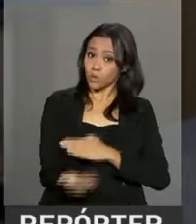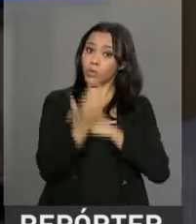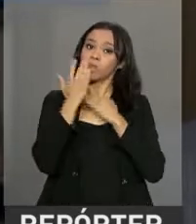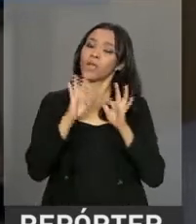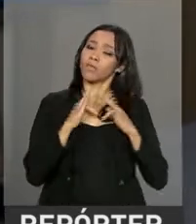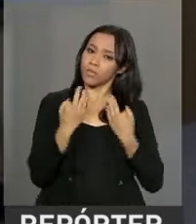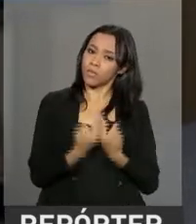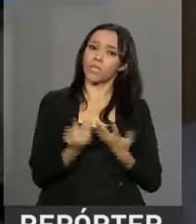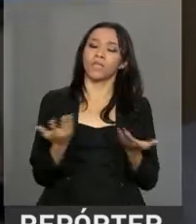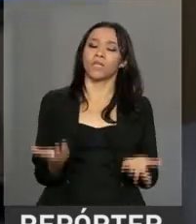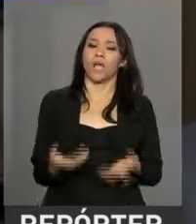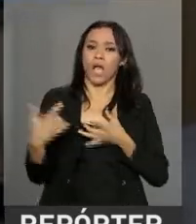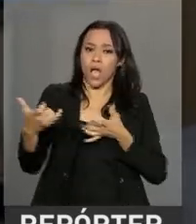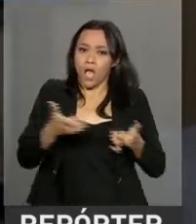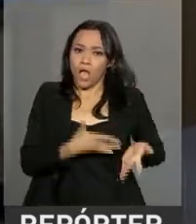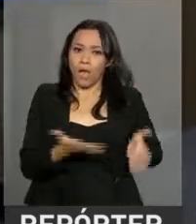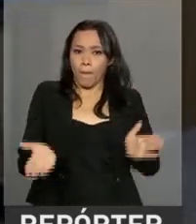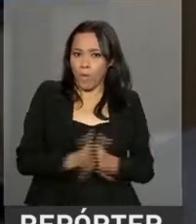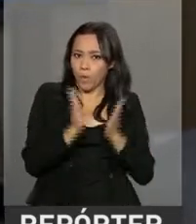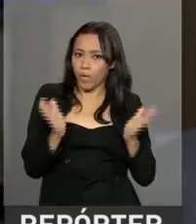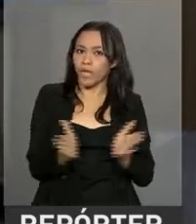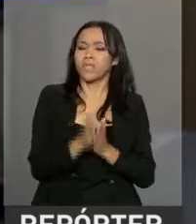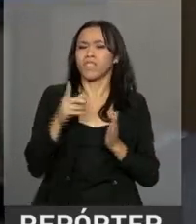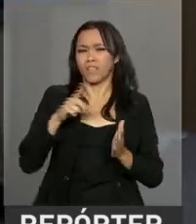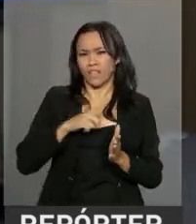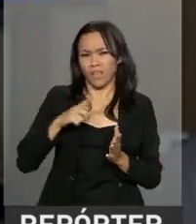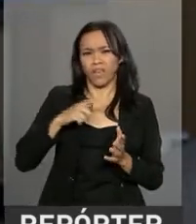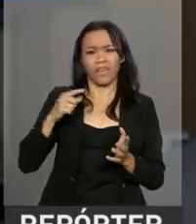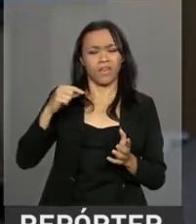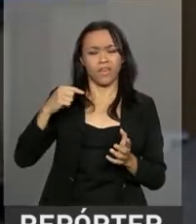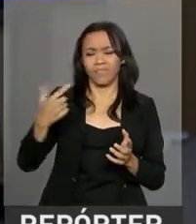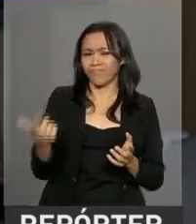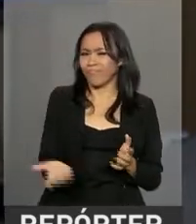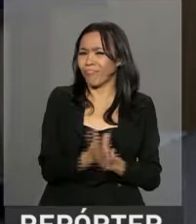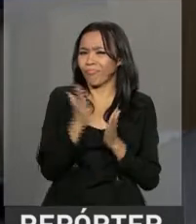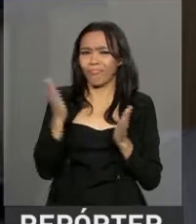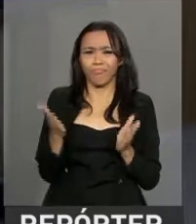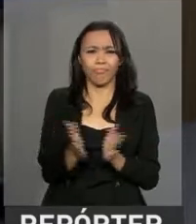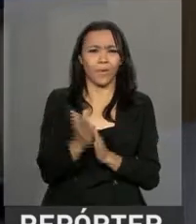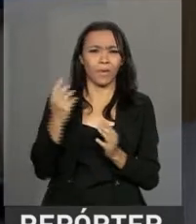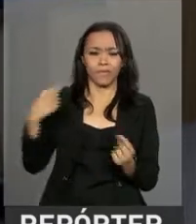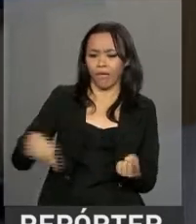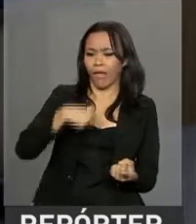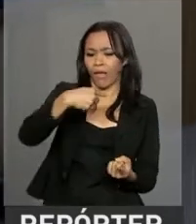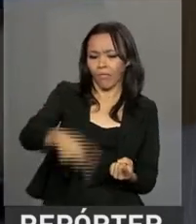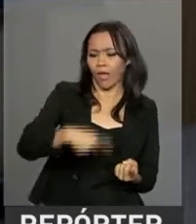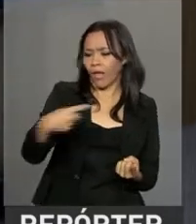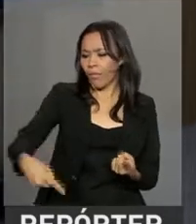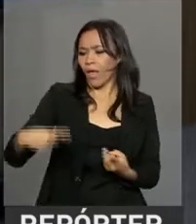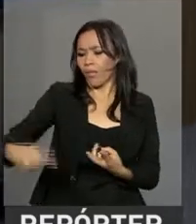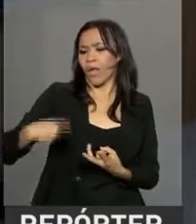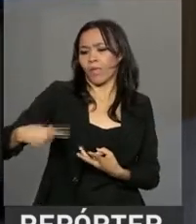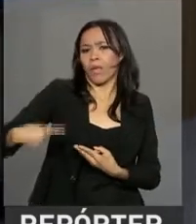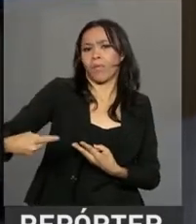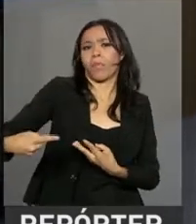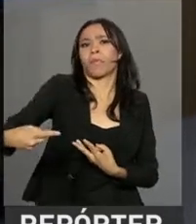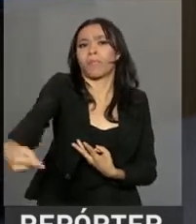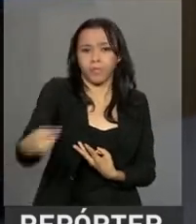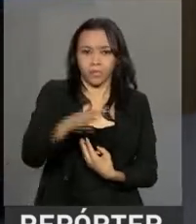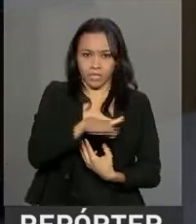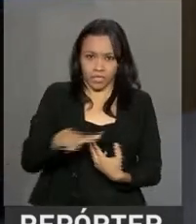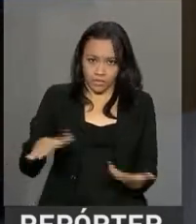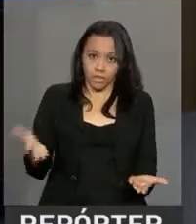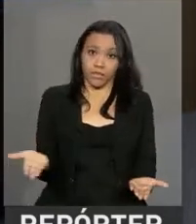a sair da pobreza elas rompe o ciclo existe um ciclo intergeracional de pobreza e essas crianças vão